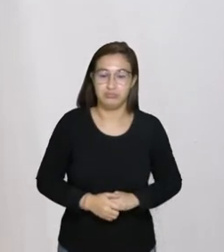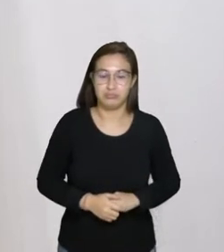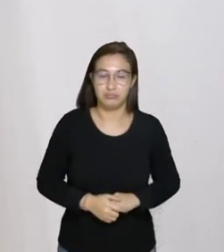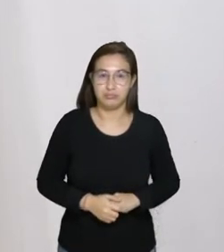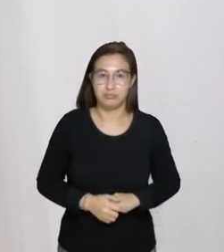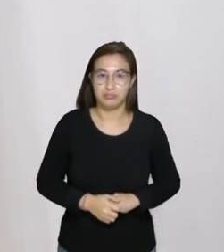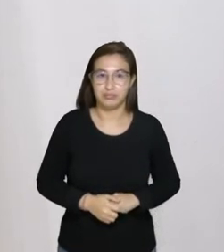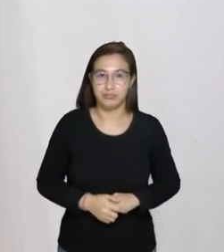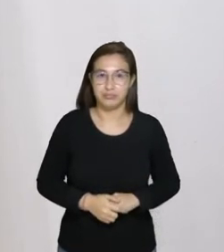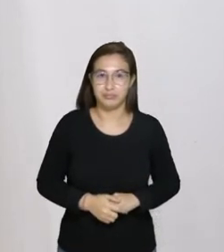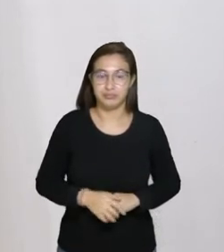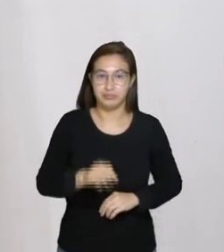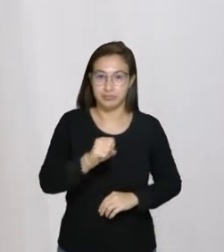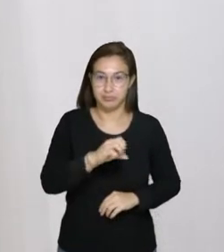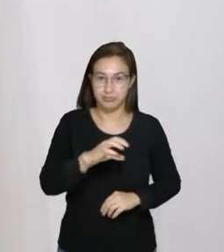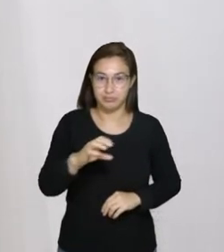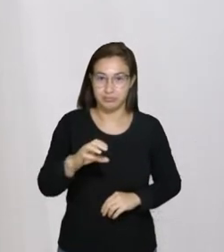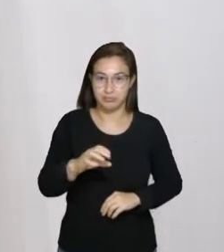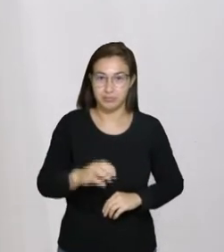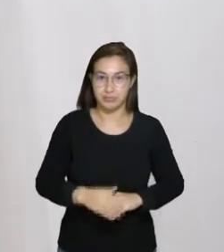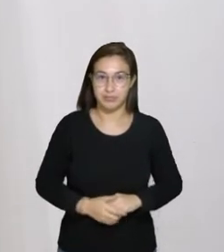de Santa Catarina.